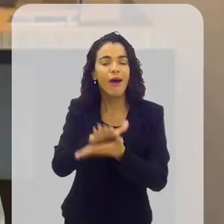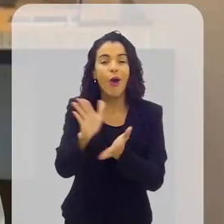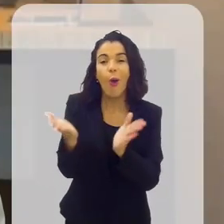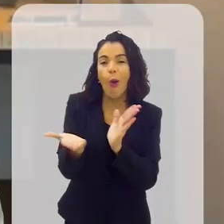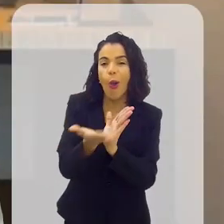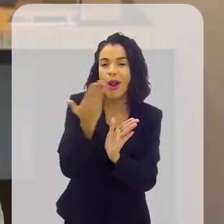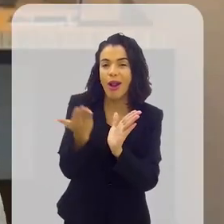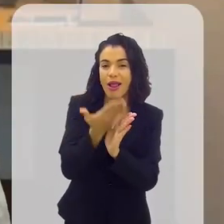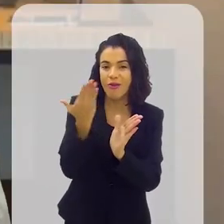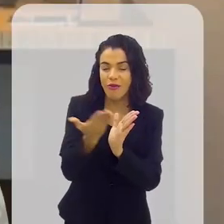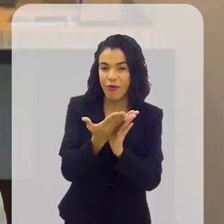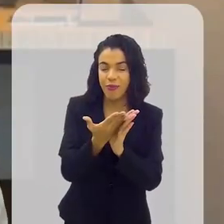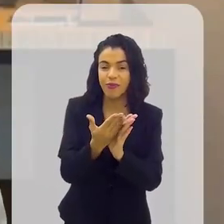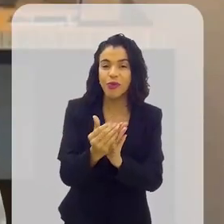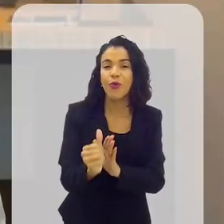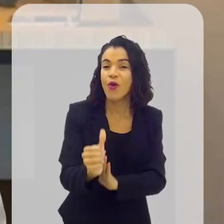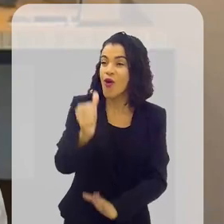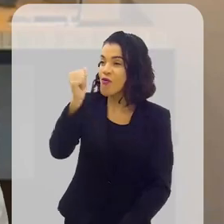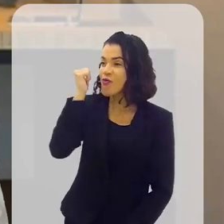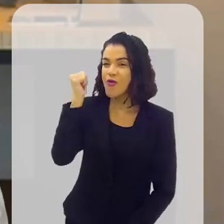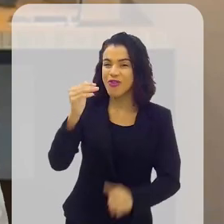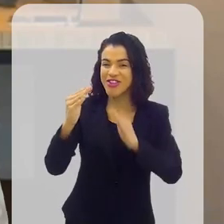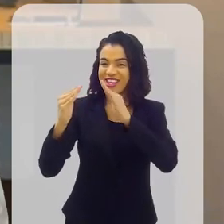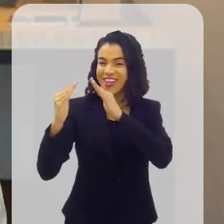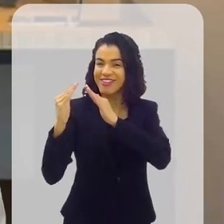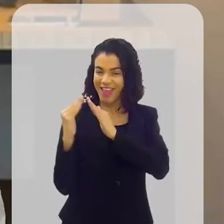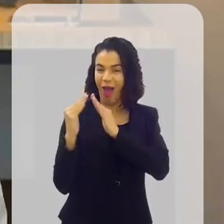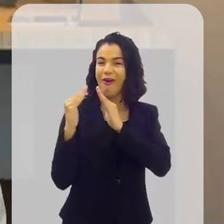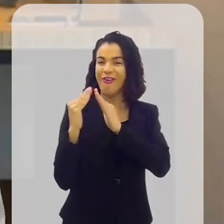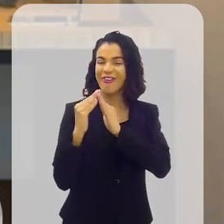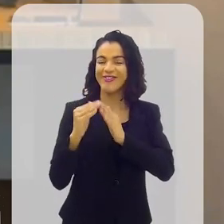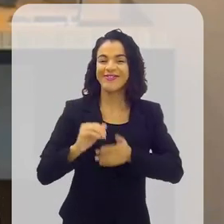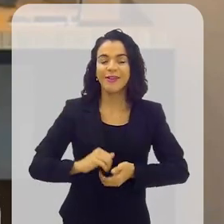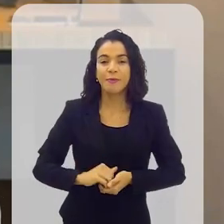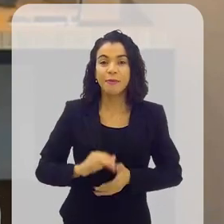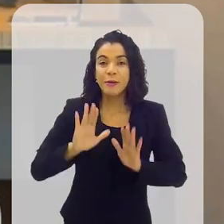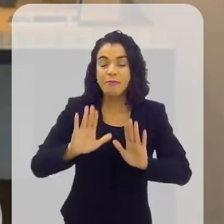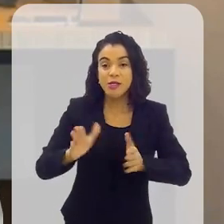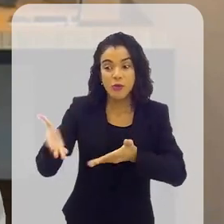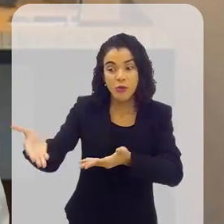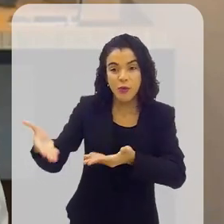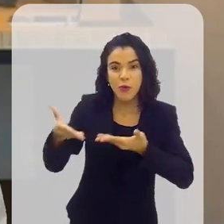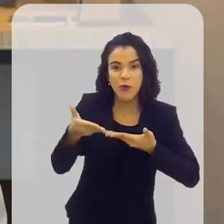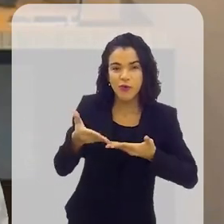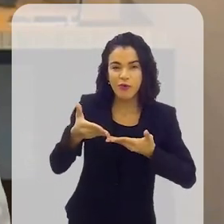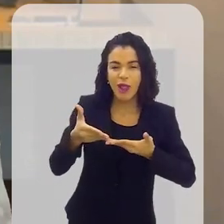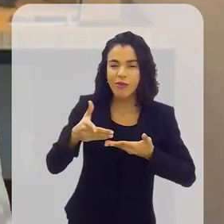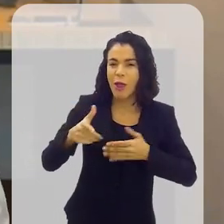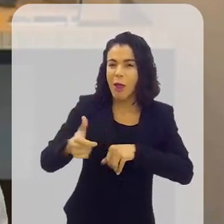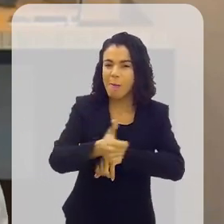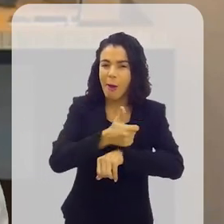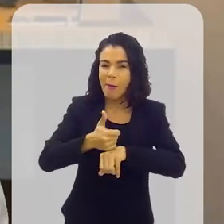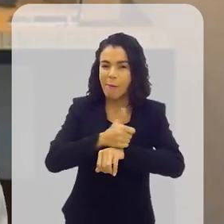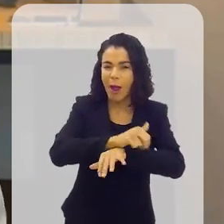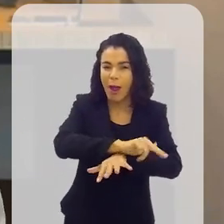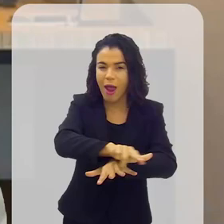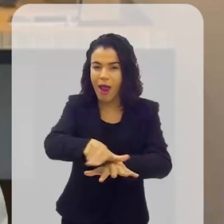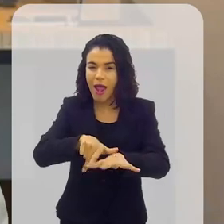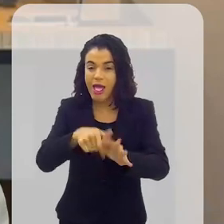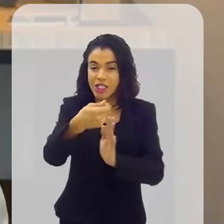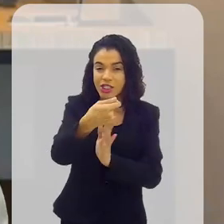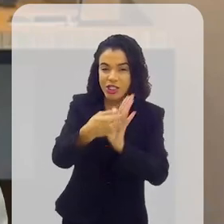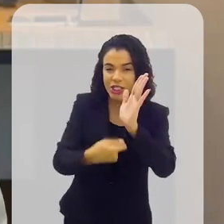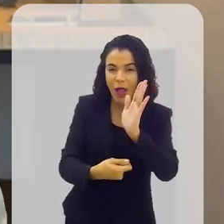Quintal, o som que mudou a história do samba. Mas o convidado do perfil de hoje é multitarefas.